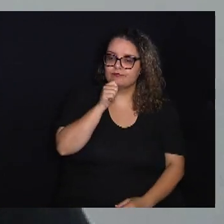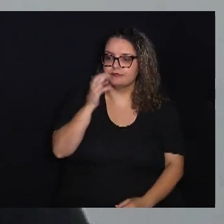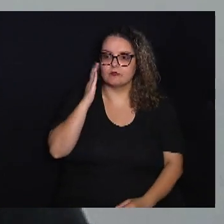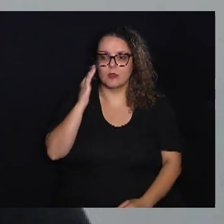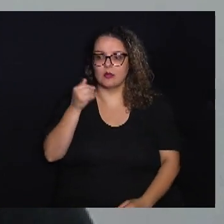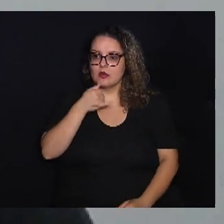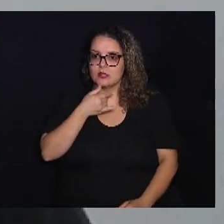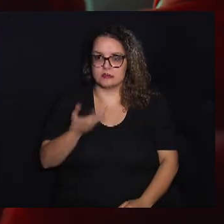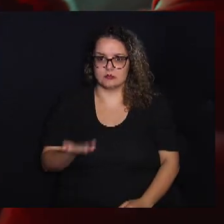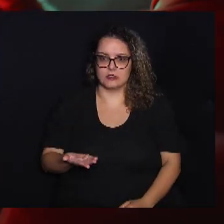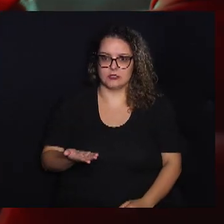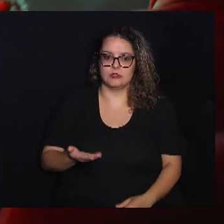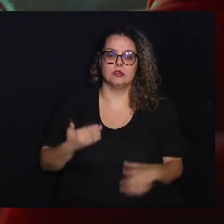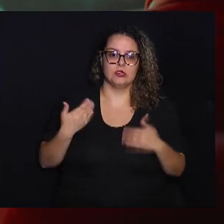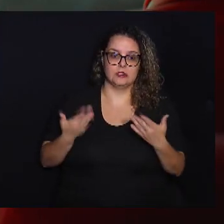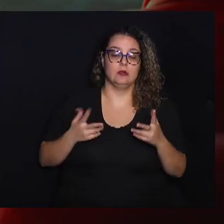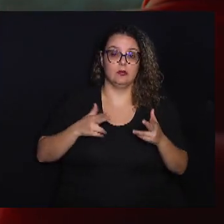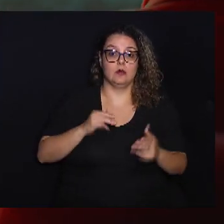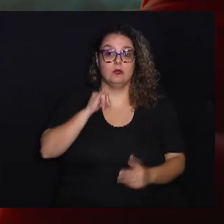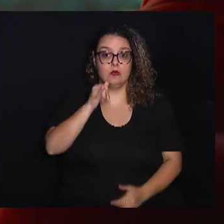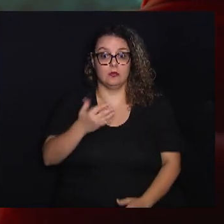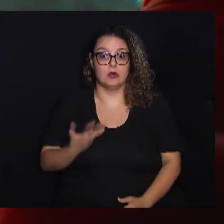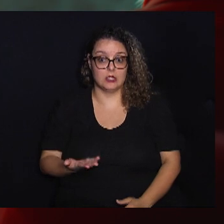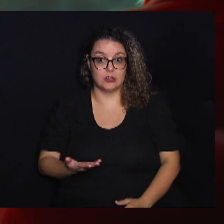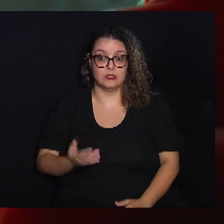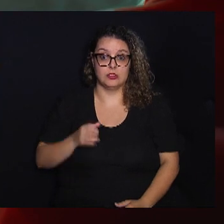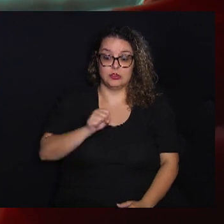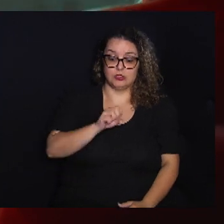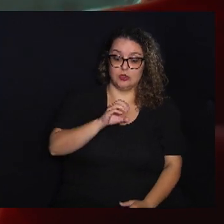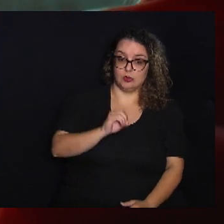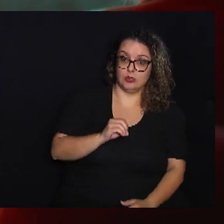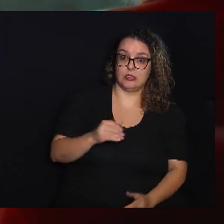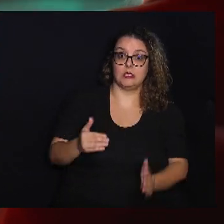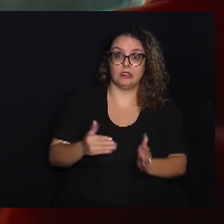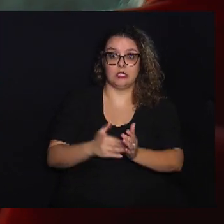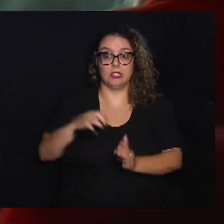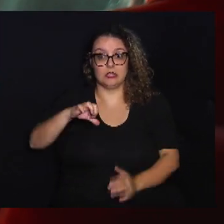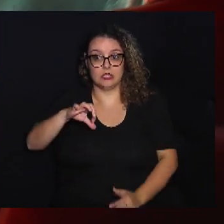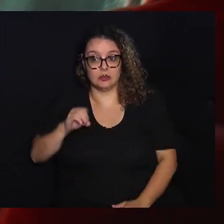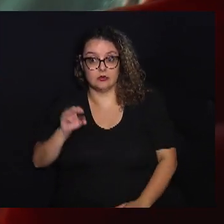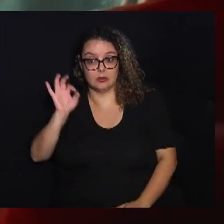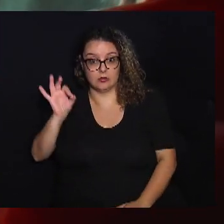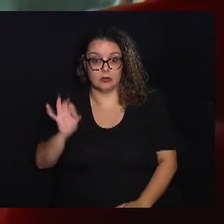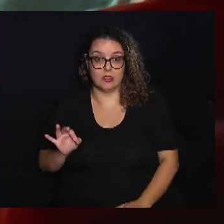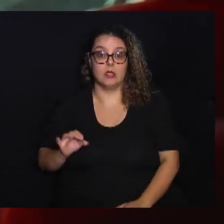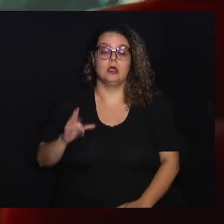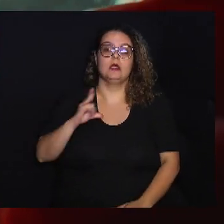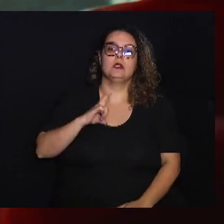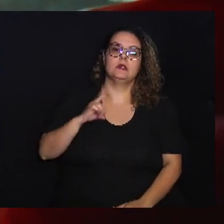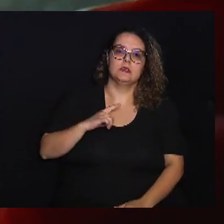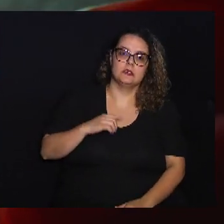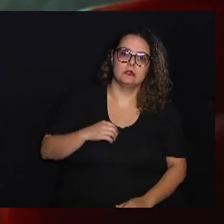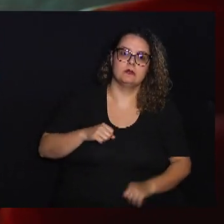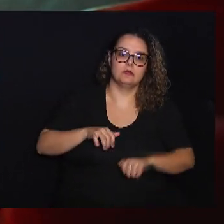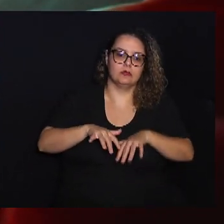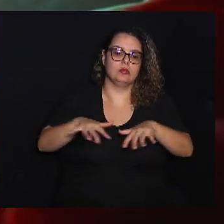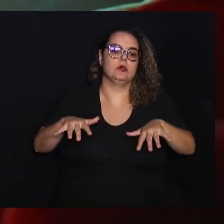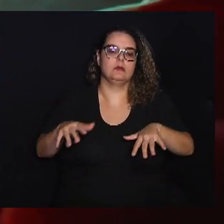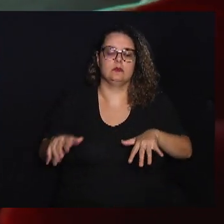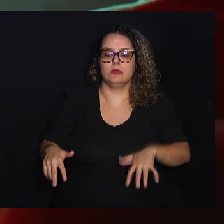a 90% tem associação com a exposição ao tabaco, né? E nisso a gente coloca tanto quem fuma quanto